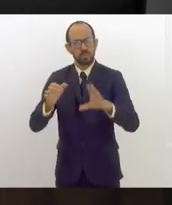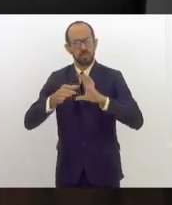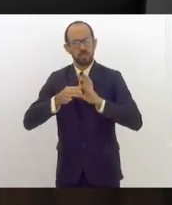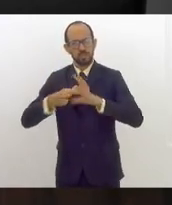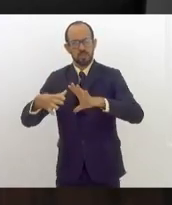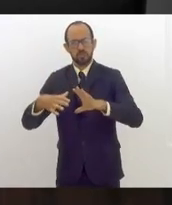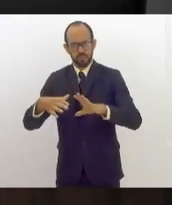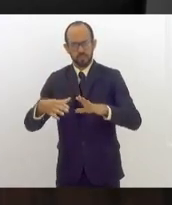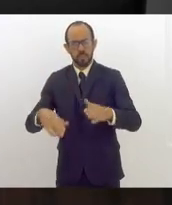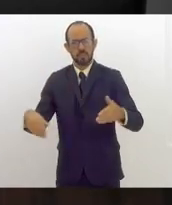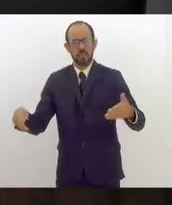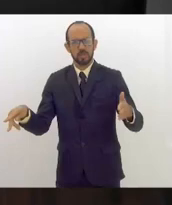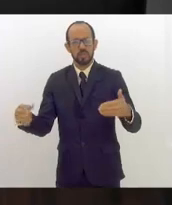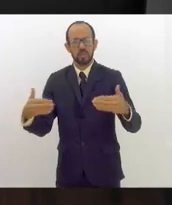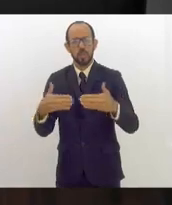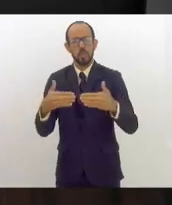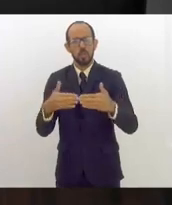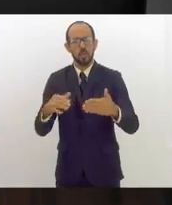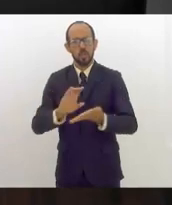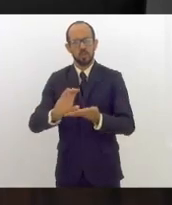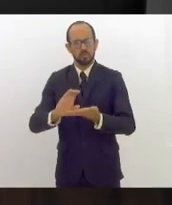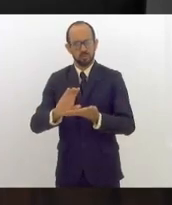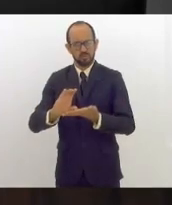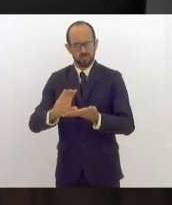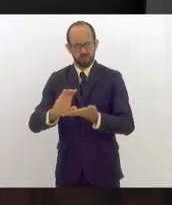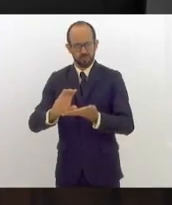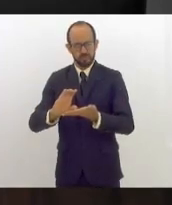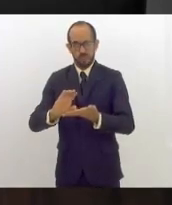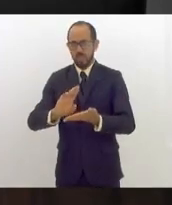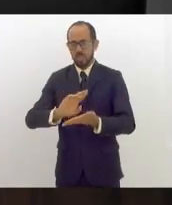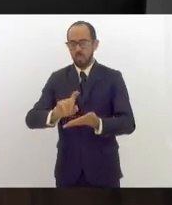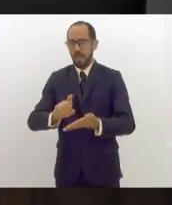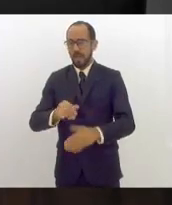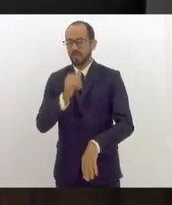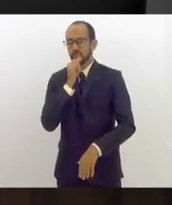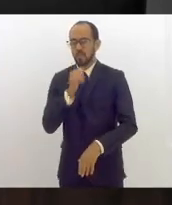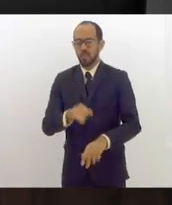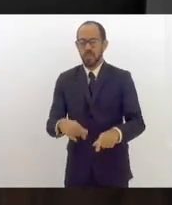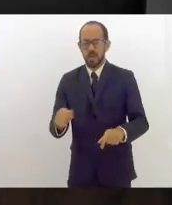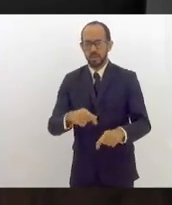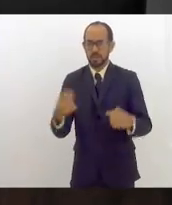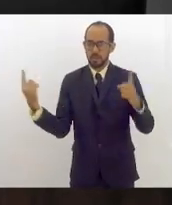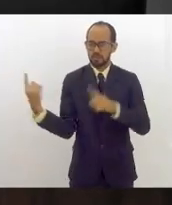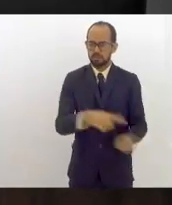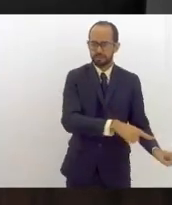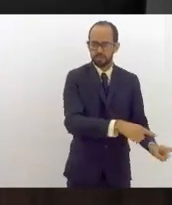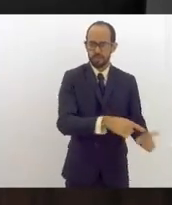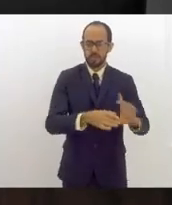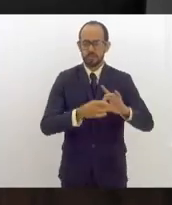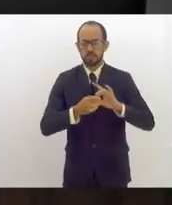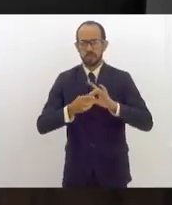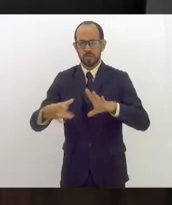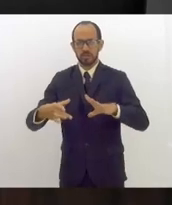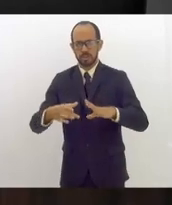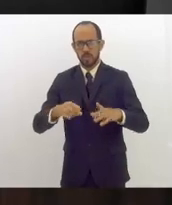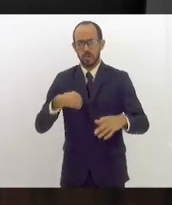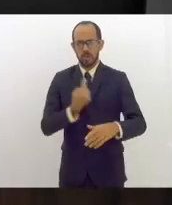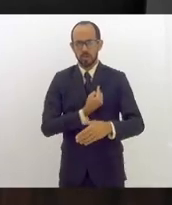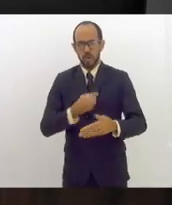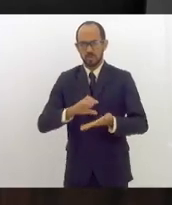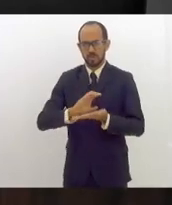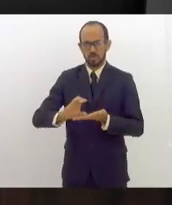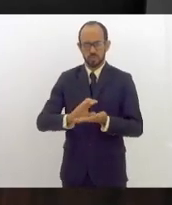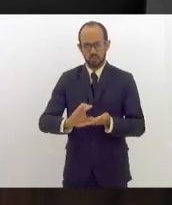constitucional Não é coincidência que diante de tantos ataques a nossa democracia a nossa Constituição cidadã